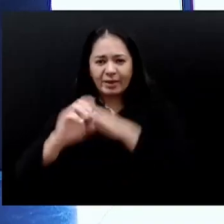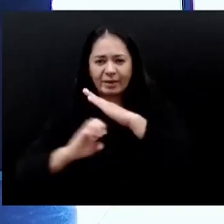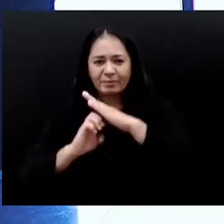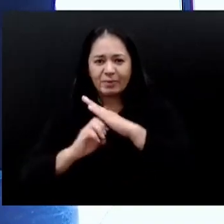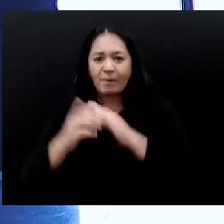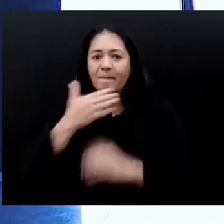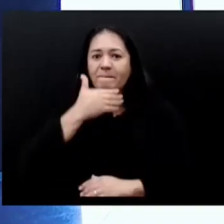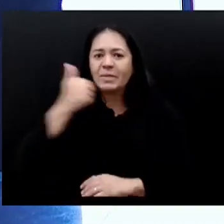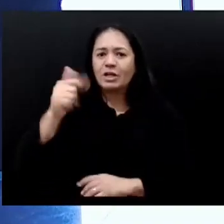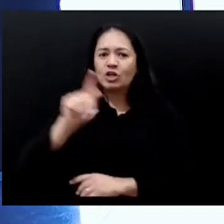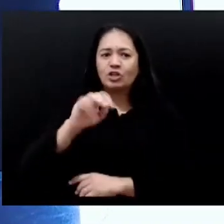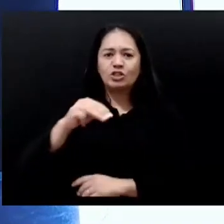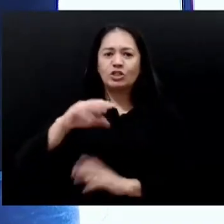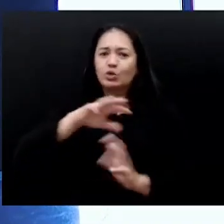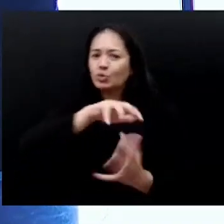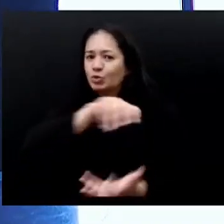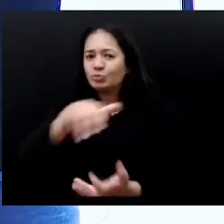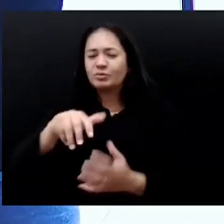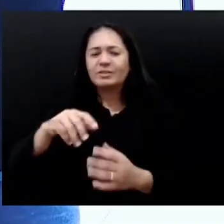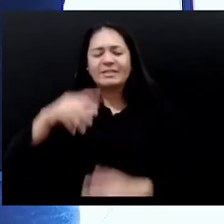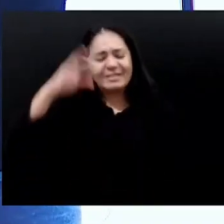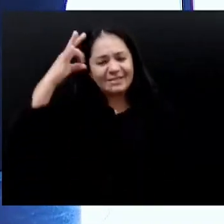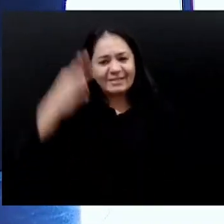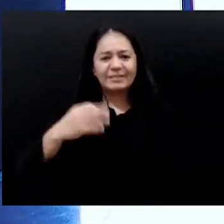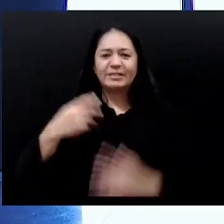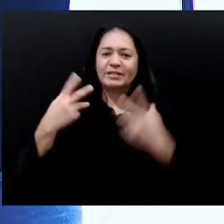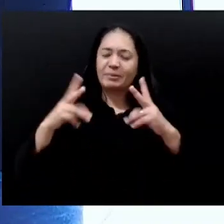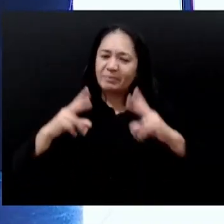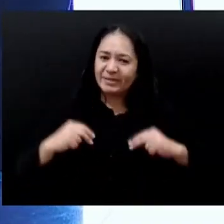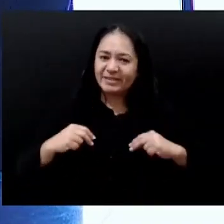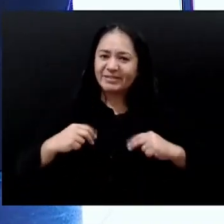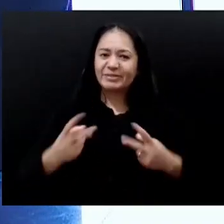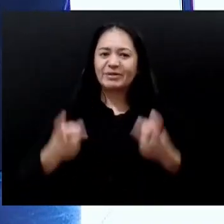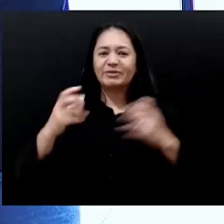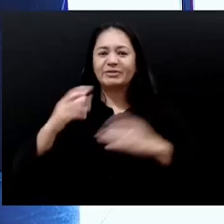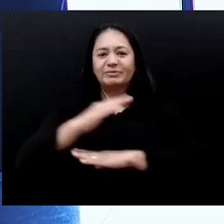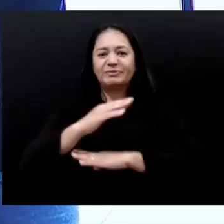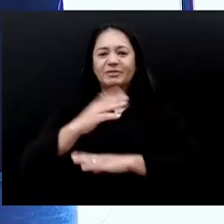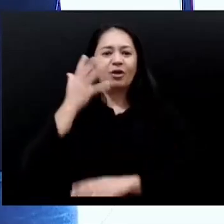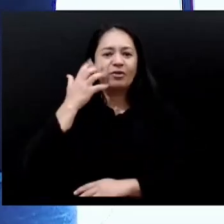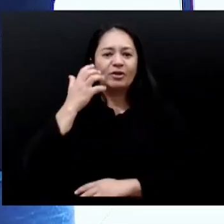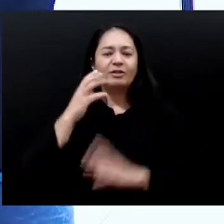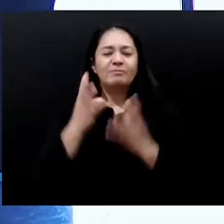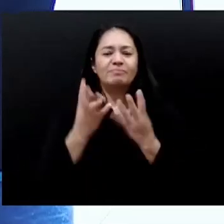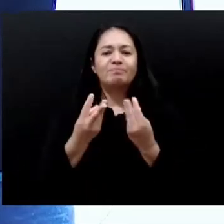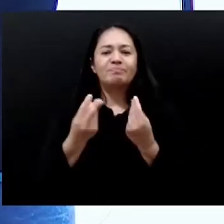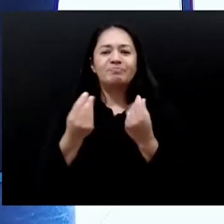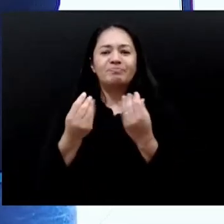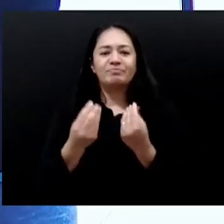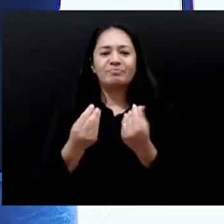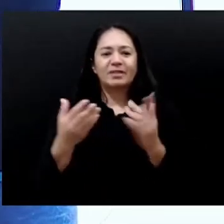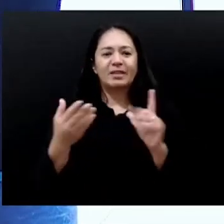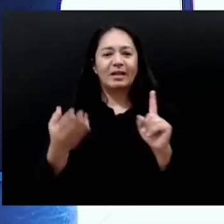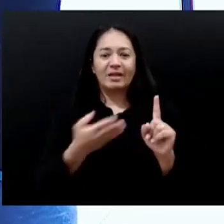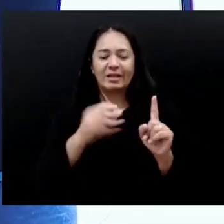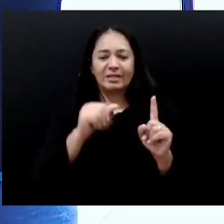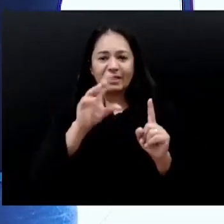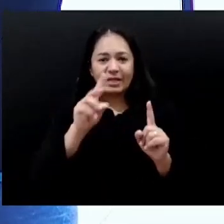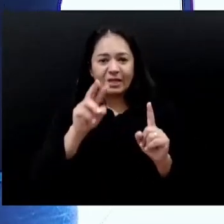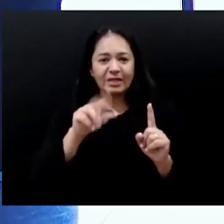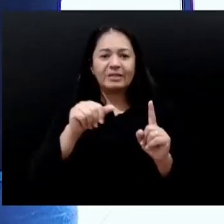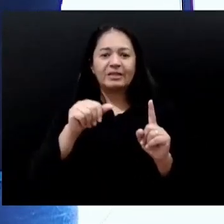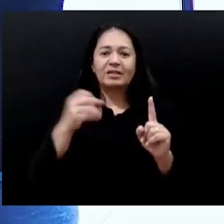dúvida merecia esse reconhecimento da Câmara. O vereador Igor foi muito sensível, a Adriana falou muito bem. O Igor é um vereador